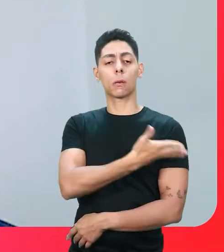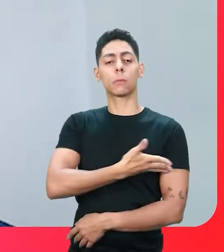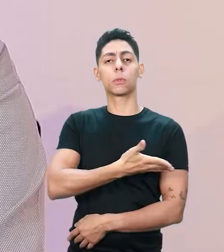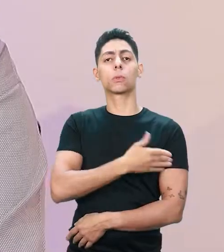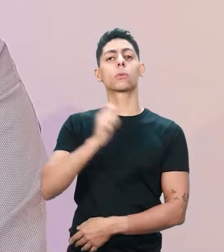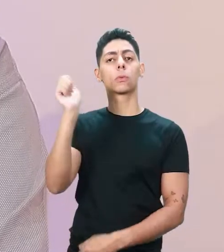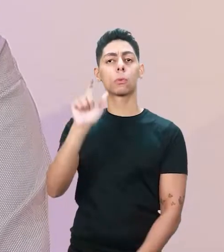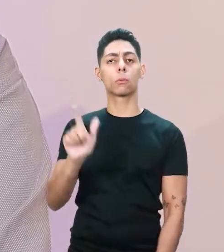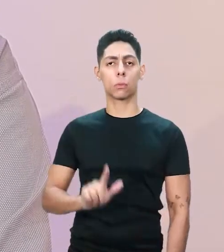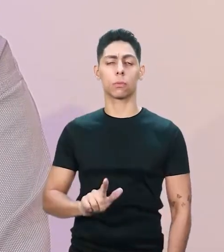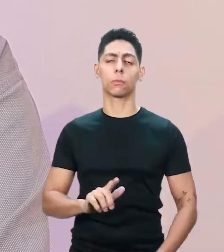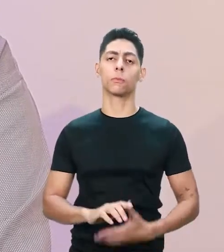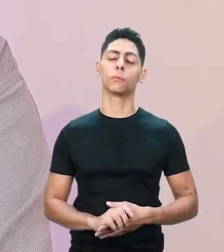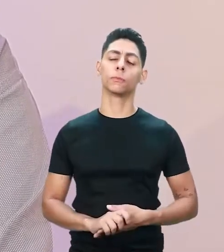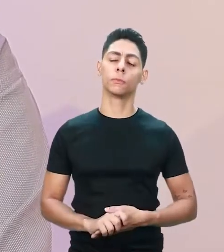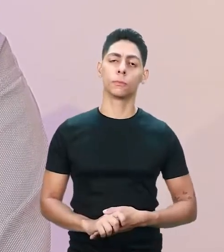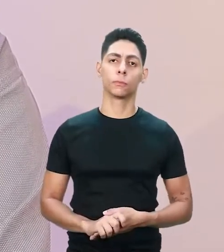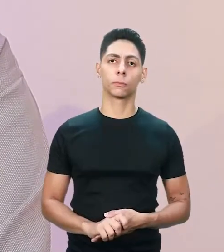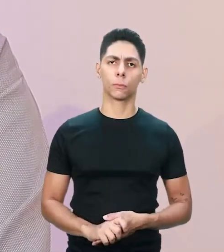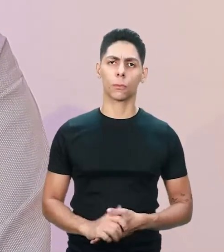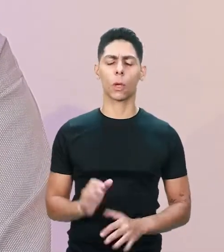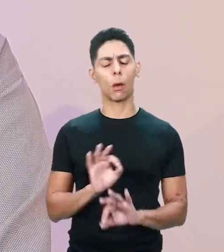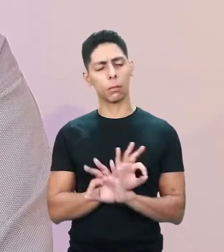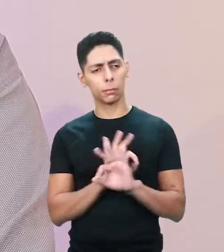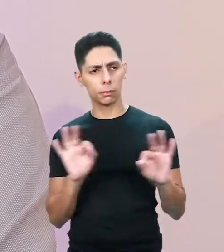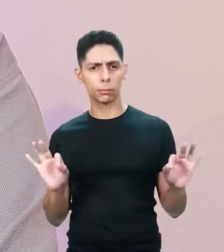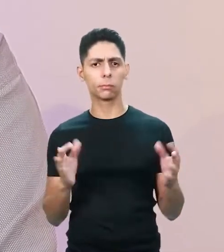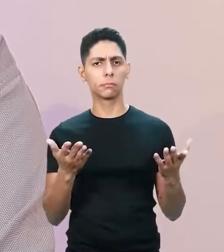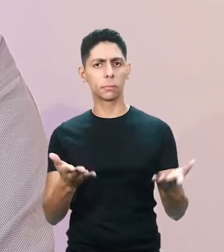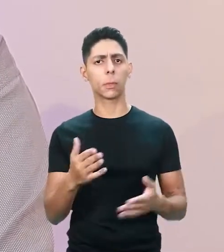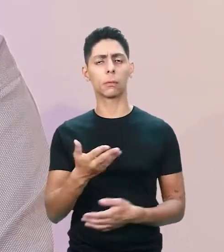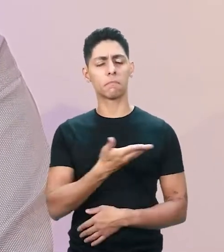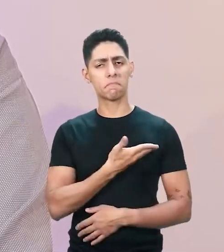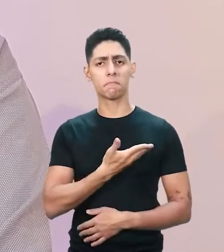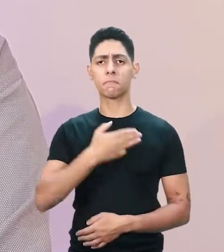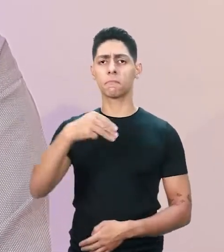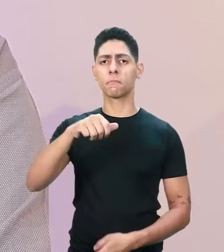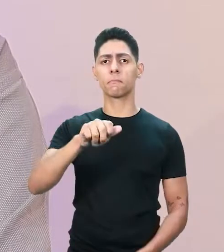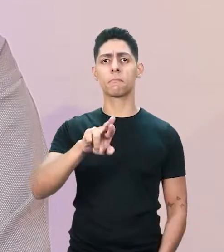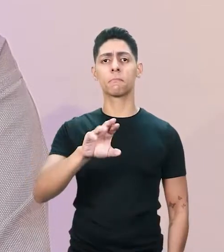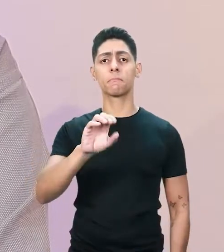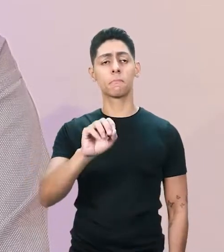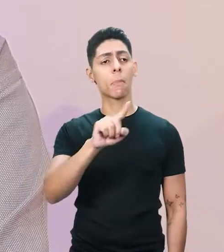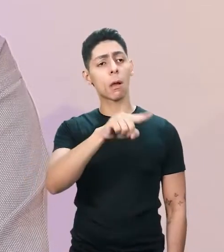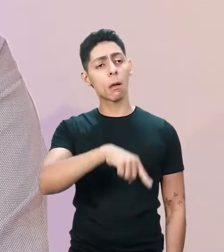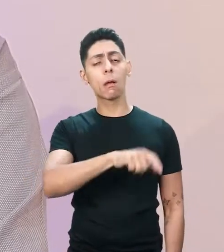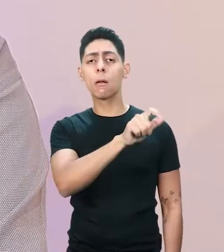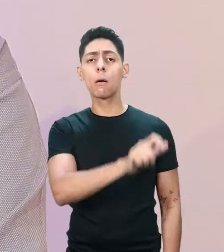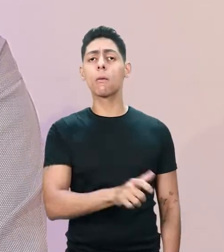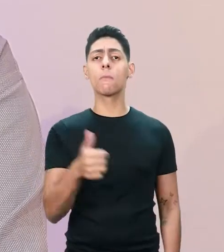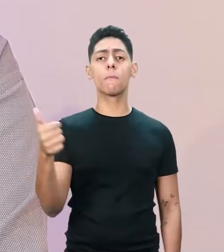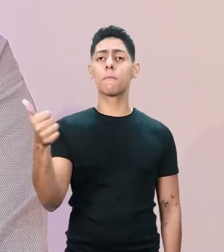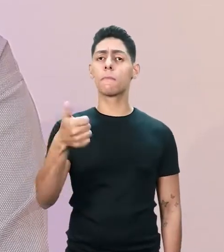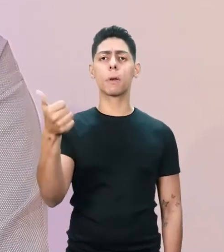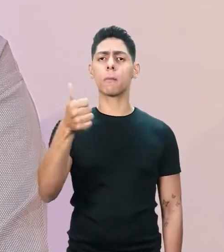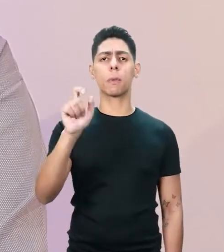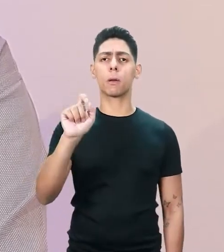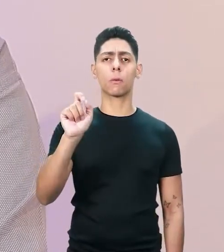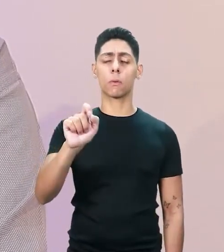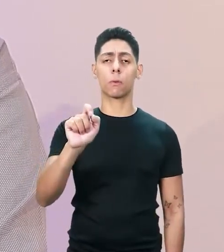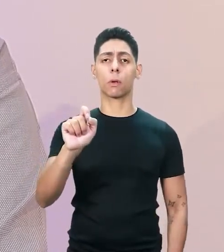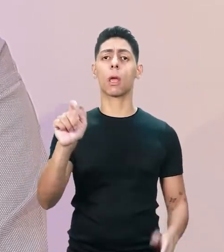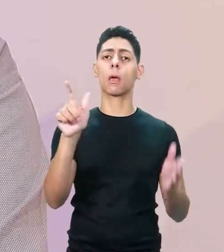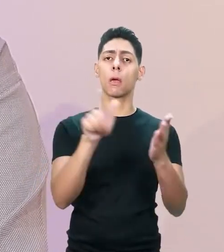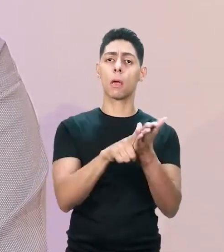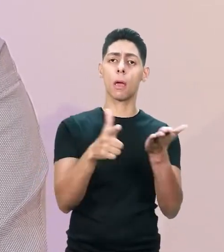azul marinho. Maravilha. O amigo Marco Aurélio, ele é o primeiro